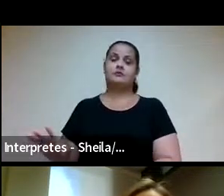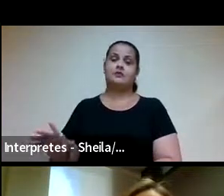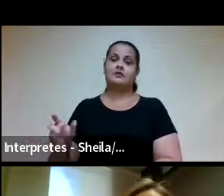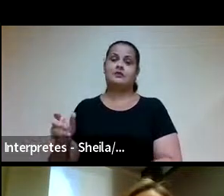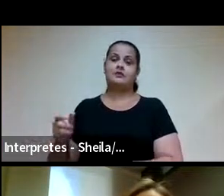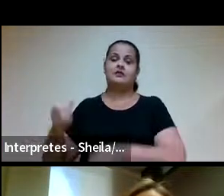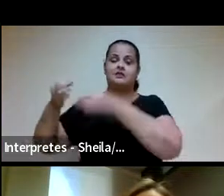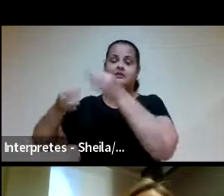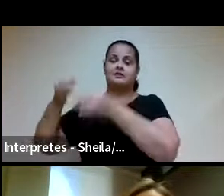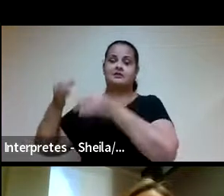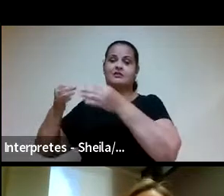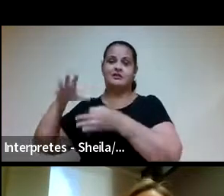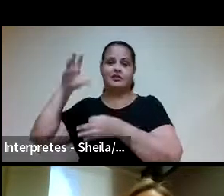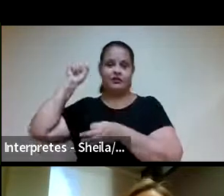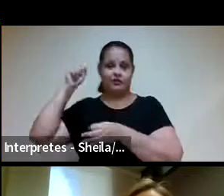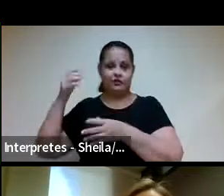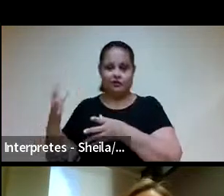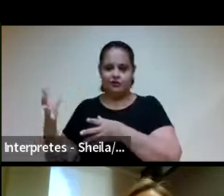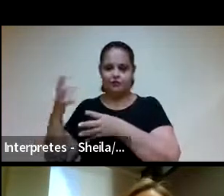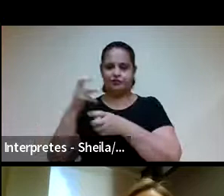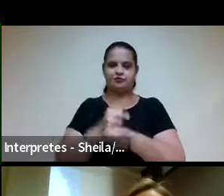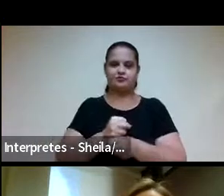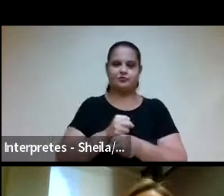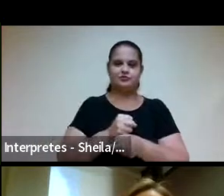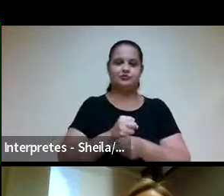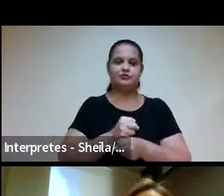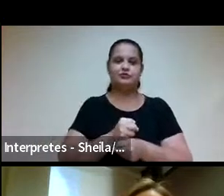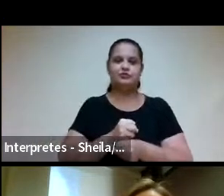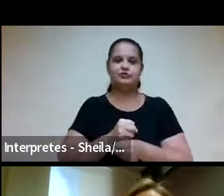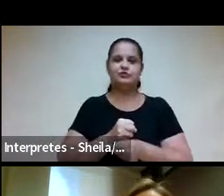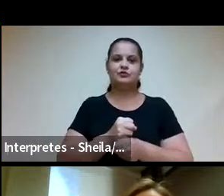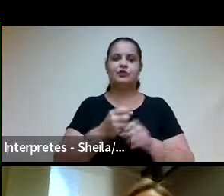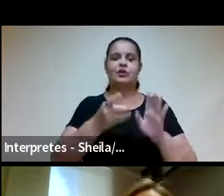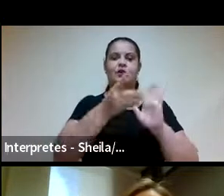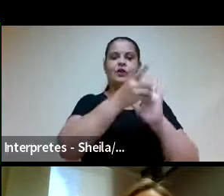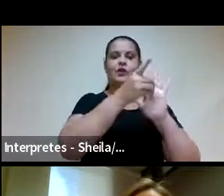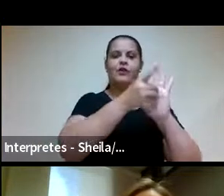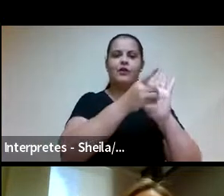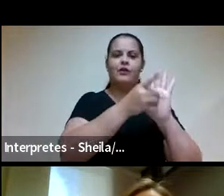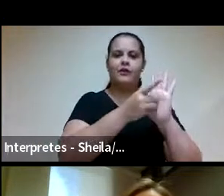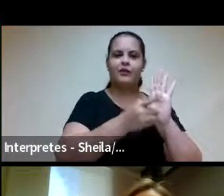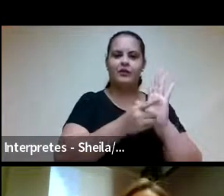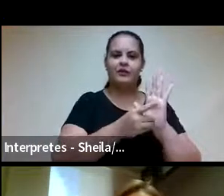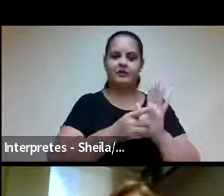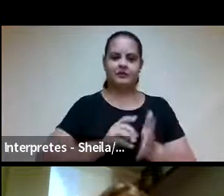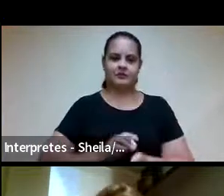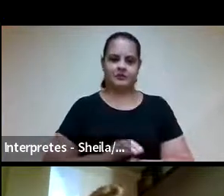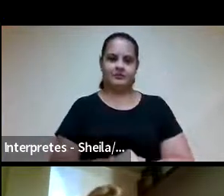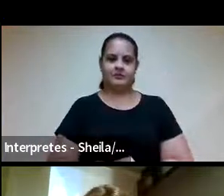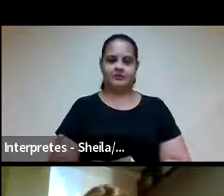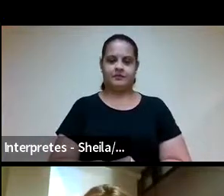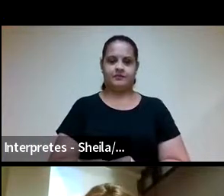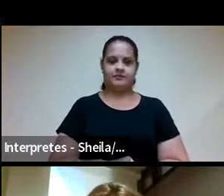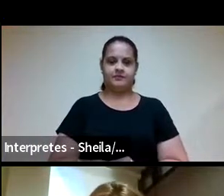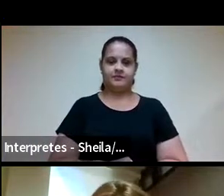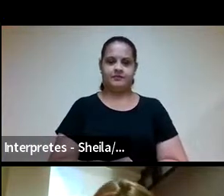Naquela oportunidade, eu juntei alguns julgados, mas eu vejo aqui, por exemplo, no